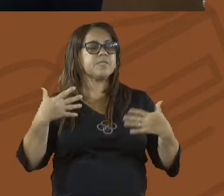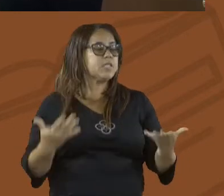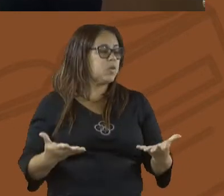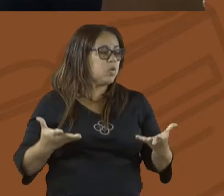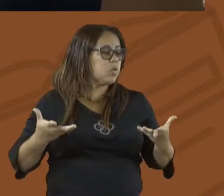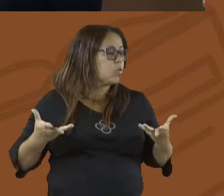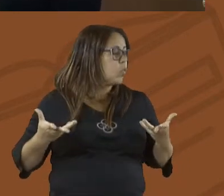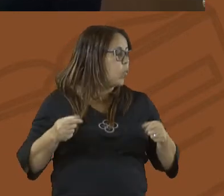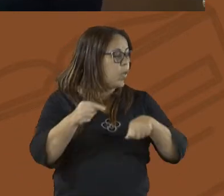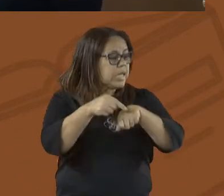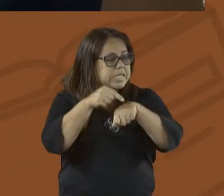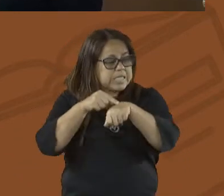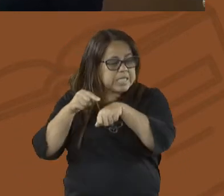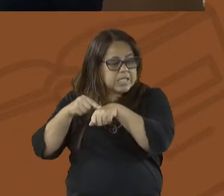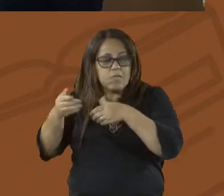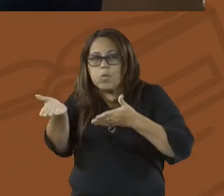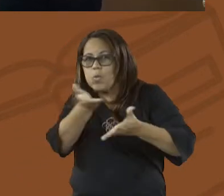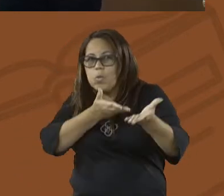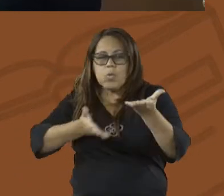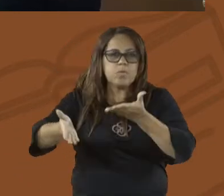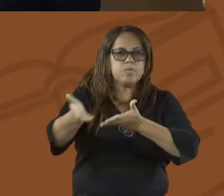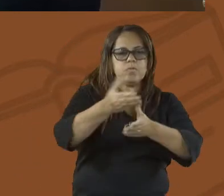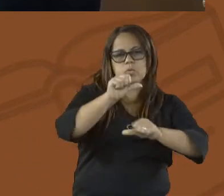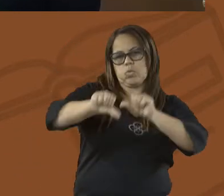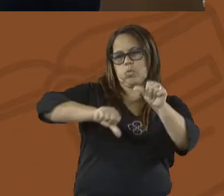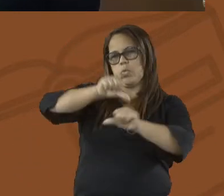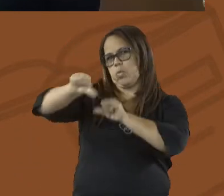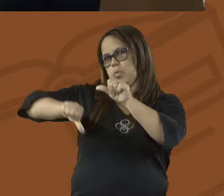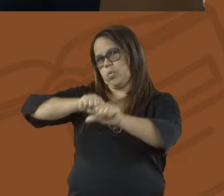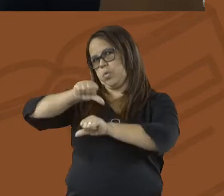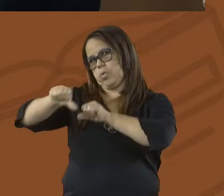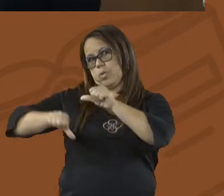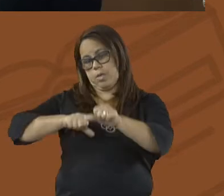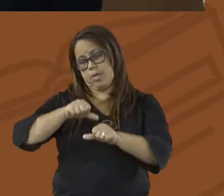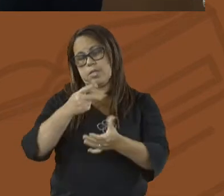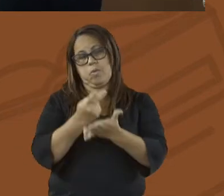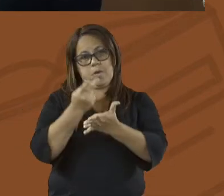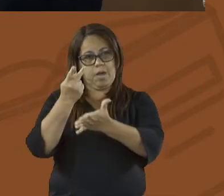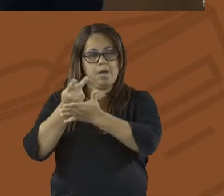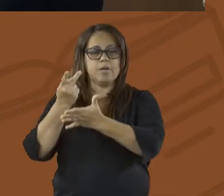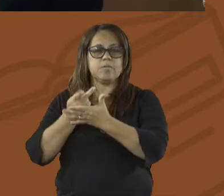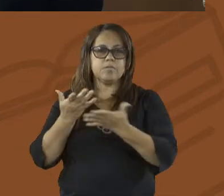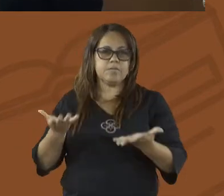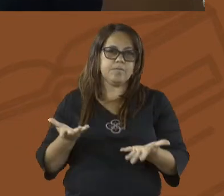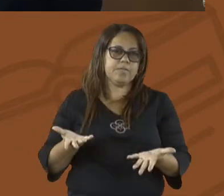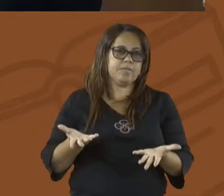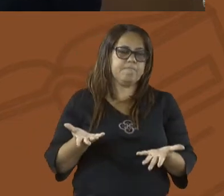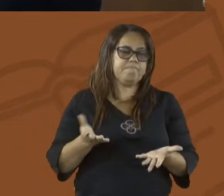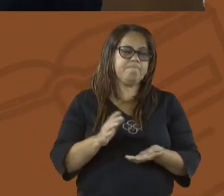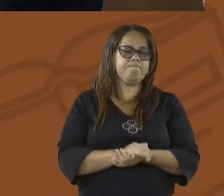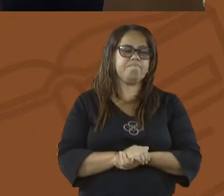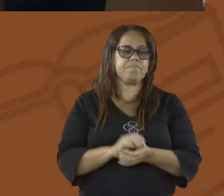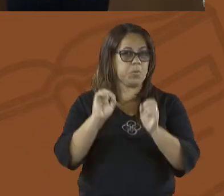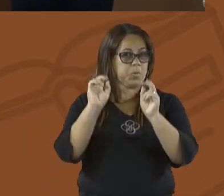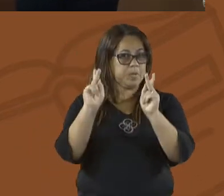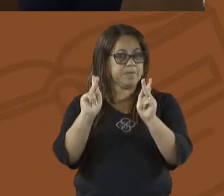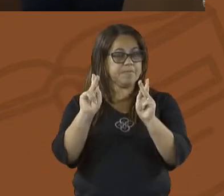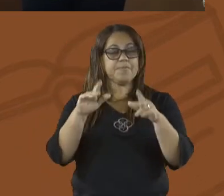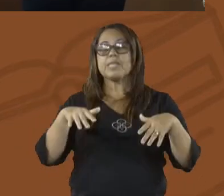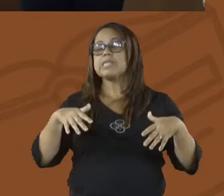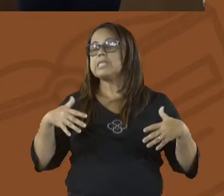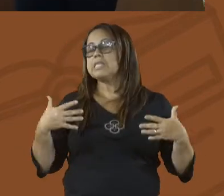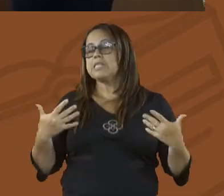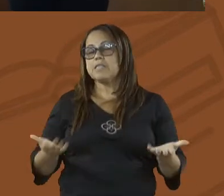todas as células do nosso corpo vai trocar o oxigênio pelo gás carbônico, que é o produto dessa reação, quando absorve o oxigênio, certo?